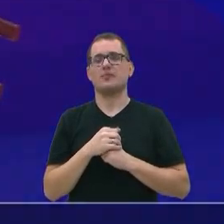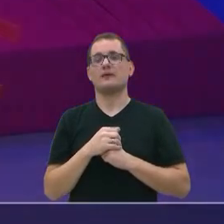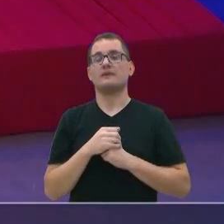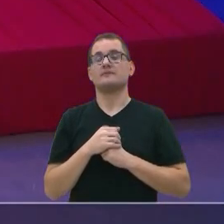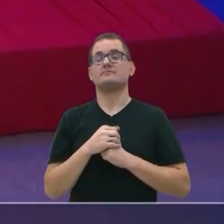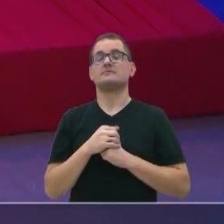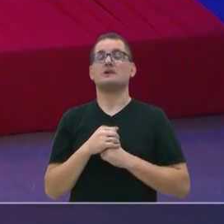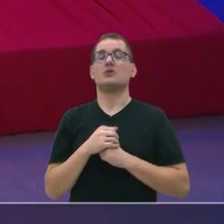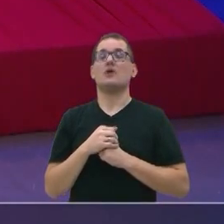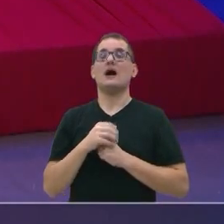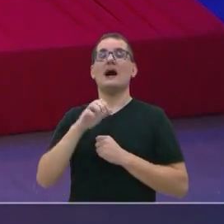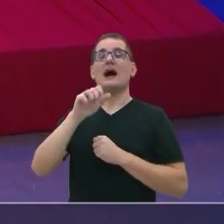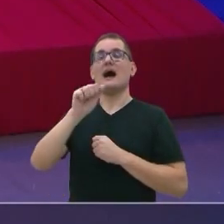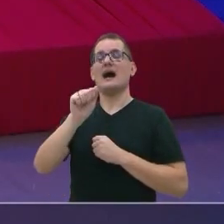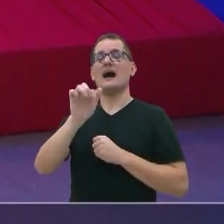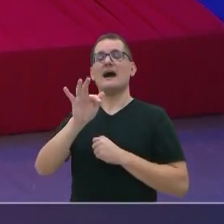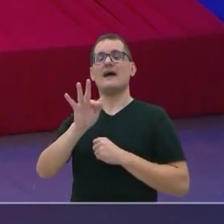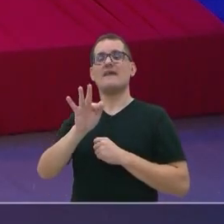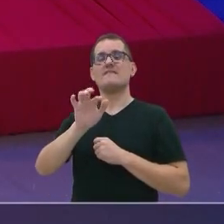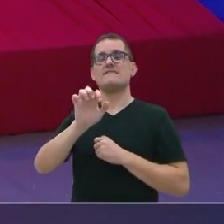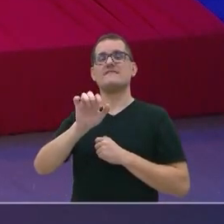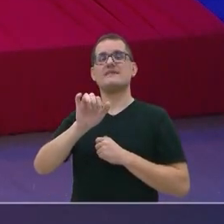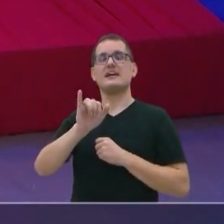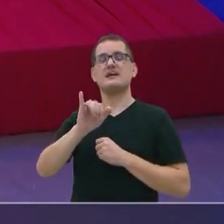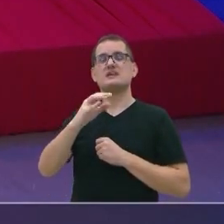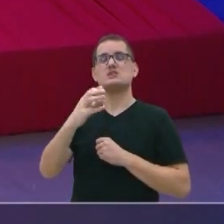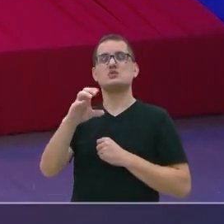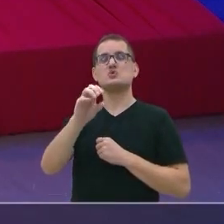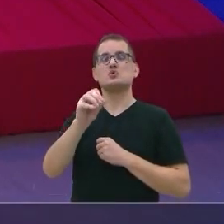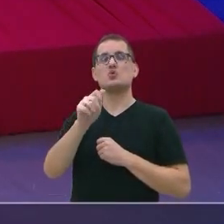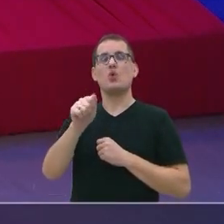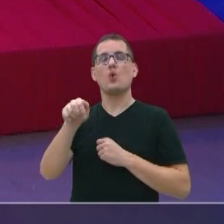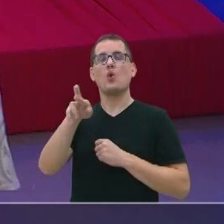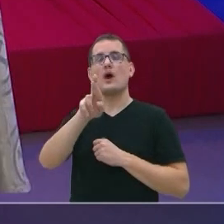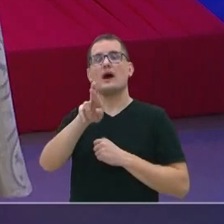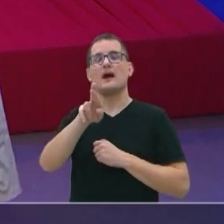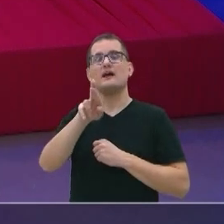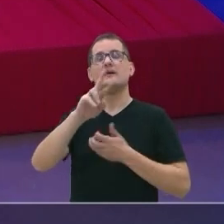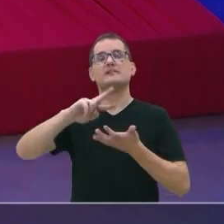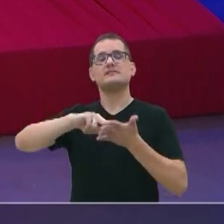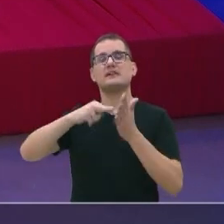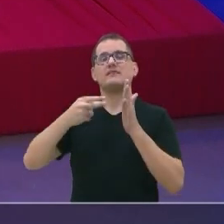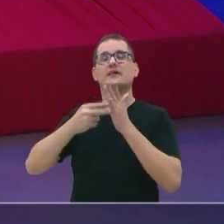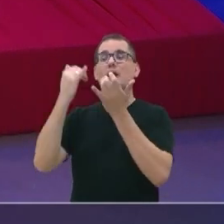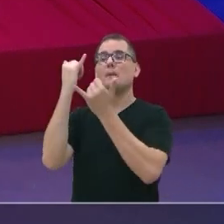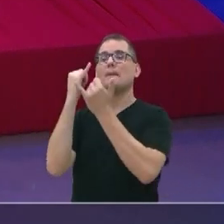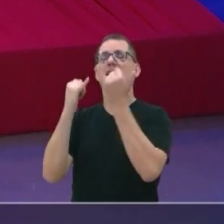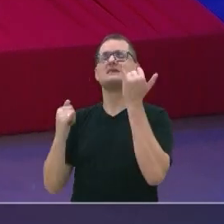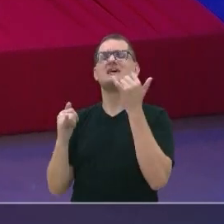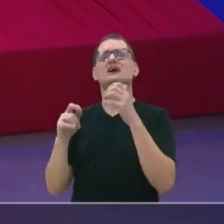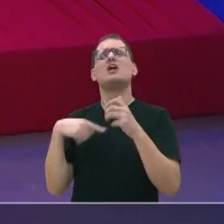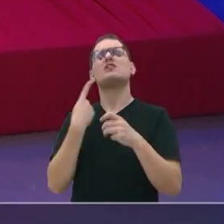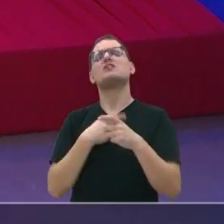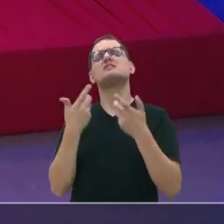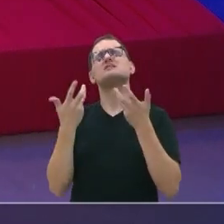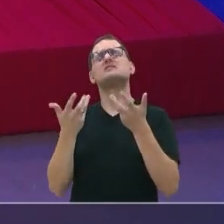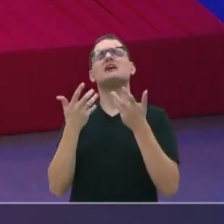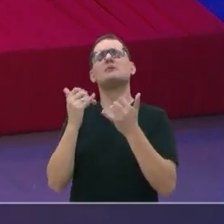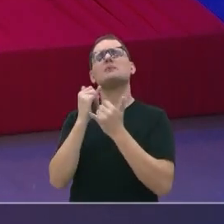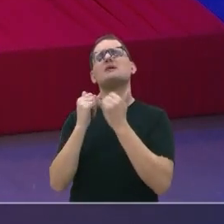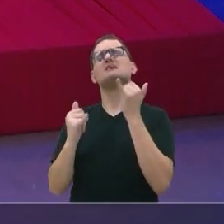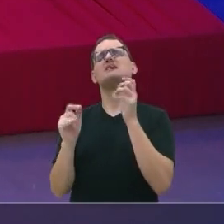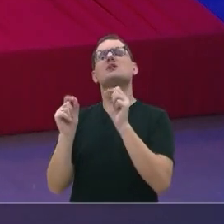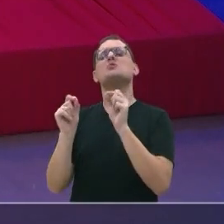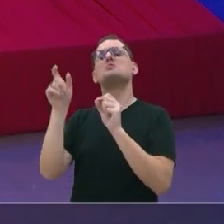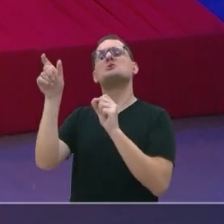é parecer. Com quem nós queremos parecer? Os piazinhos